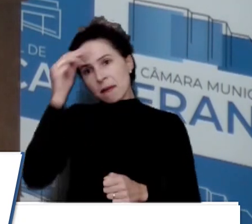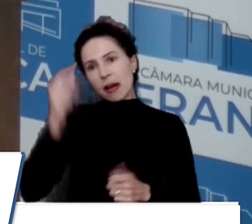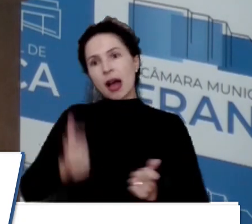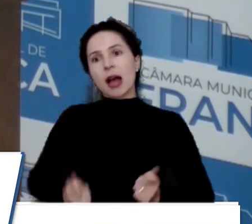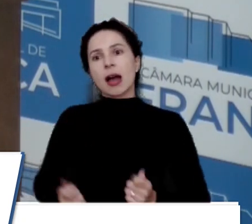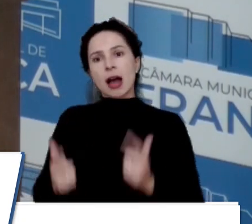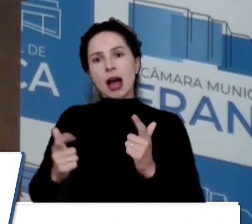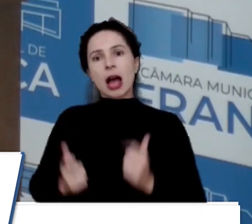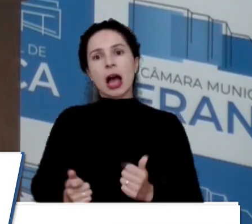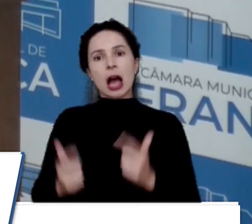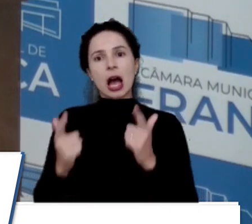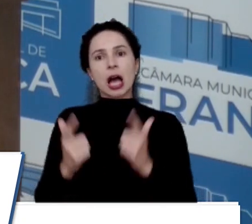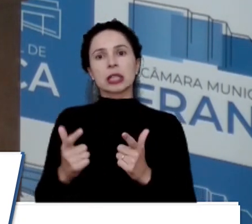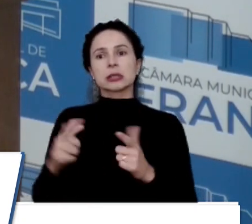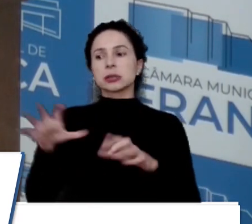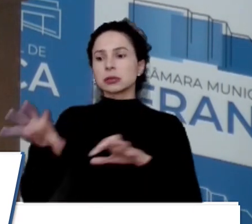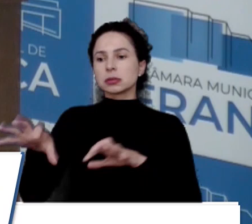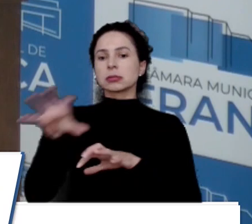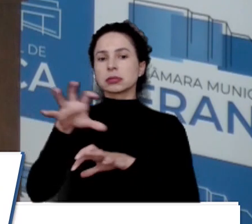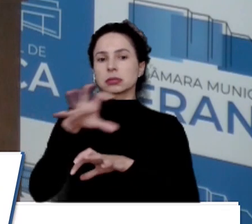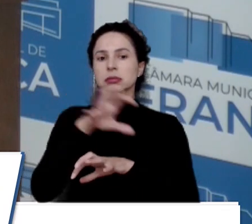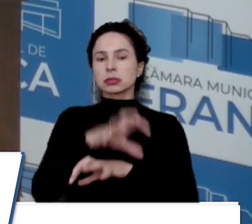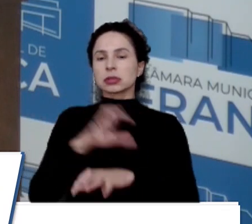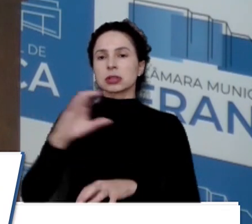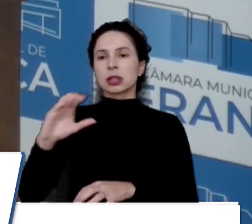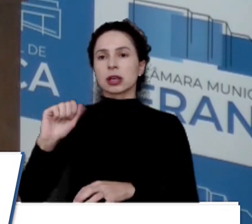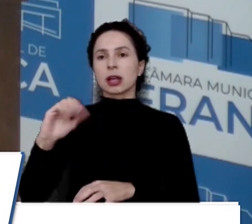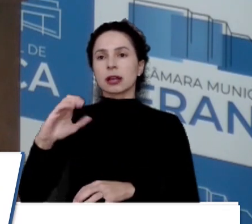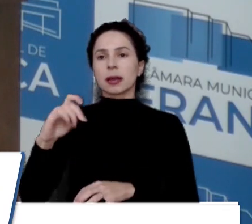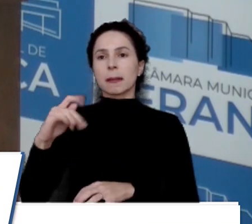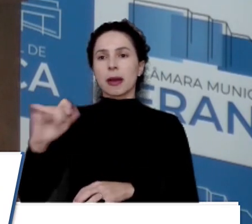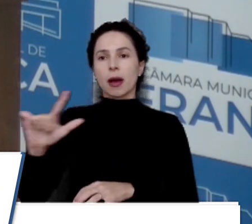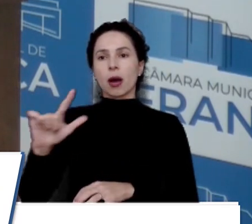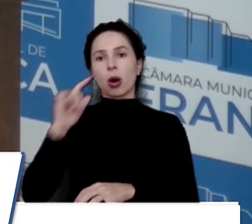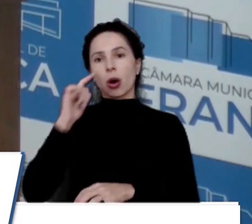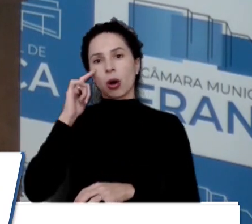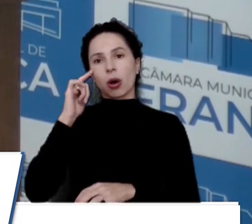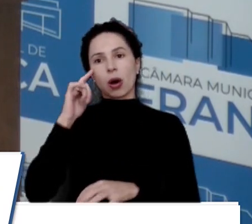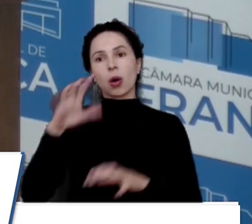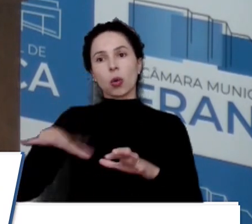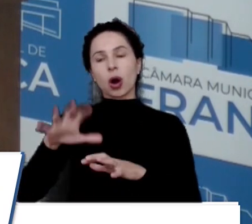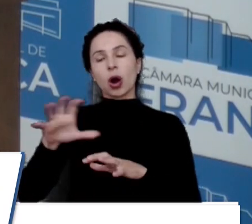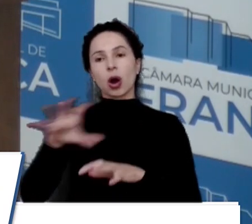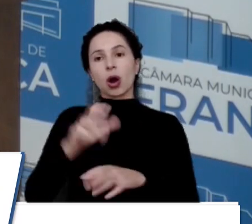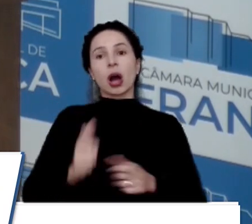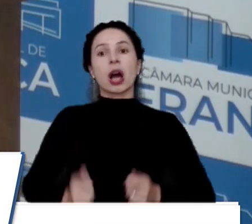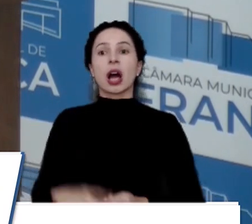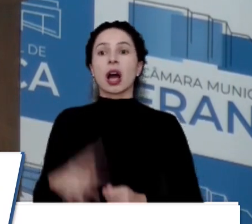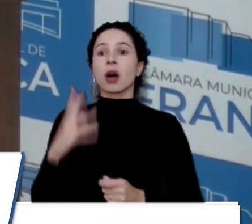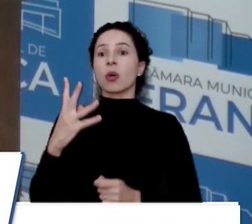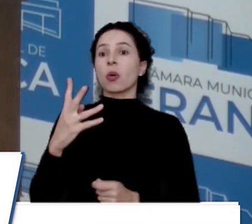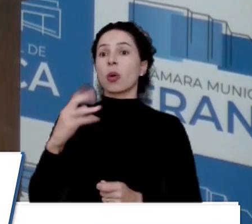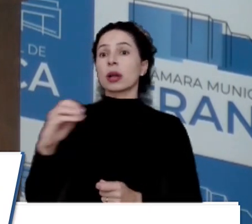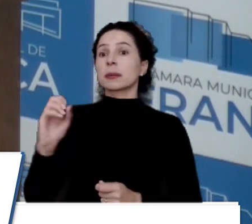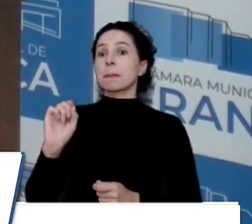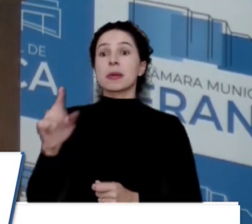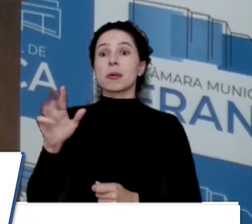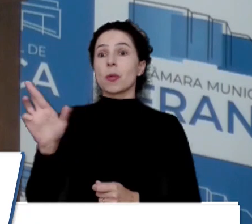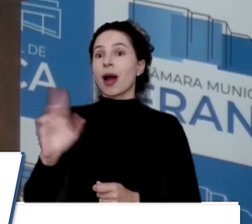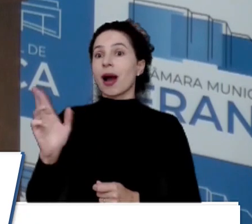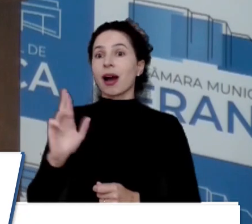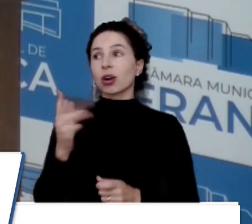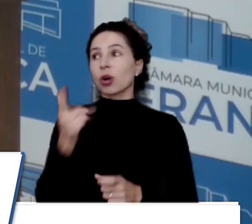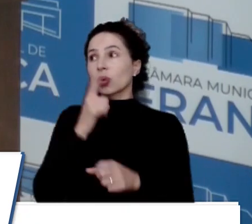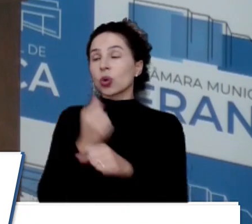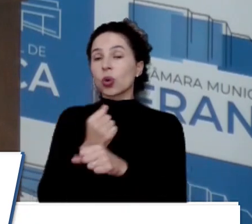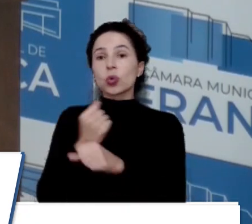Campo da cepel cada área da cepel que tá sendo feito é gasto 400 mil reais para construir um